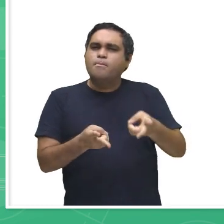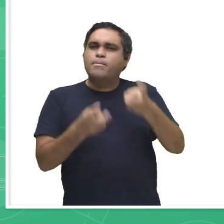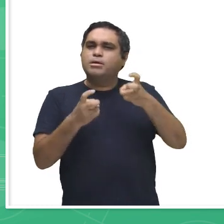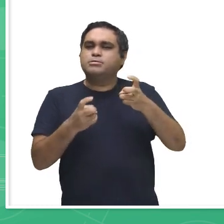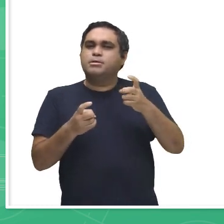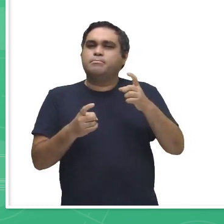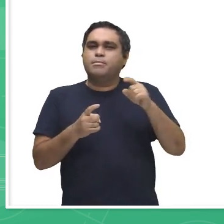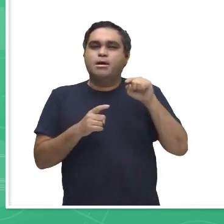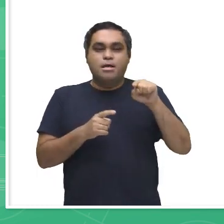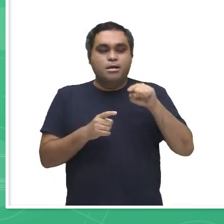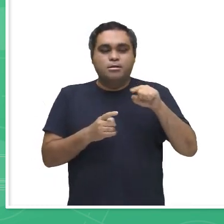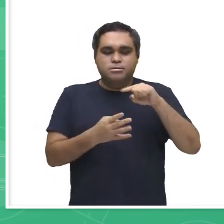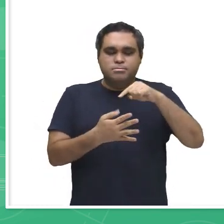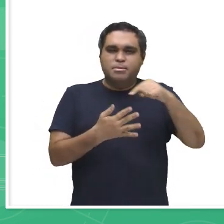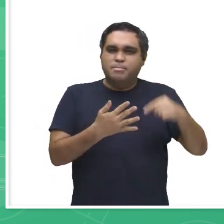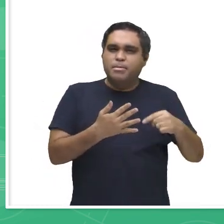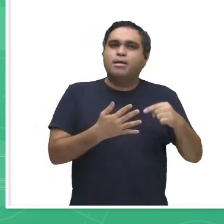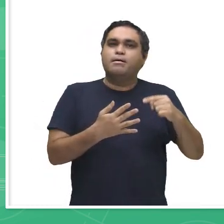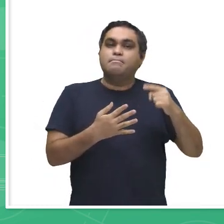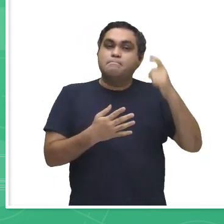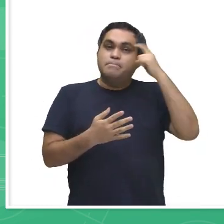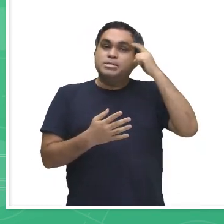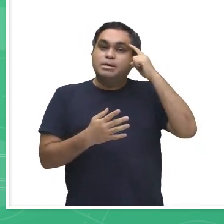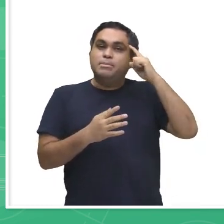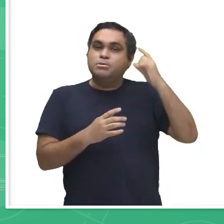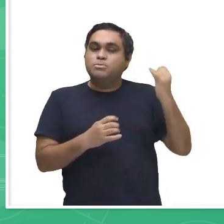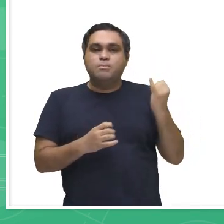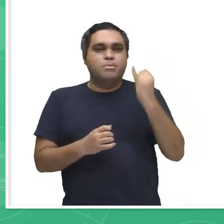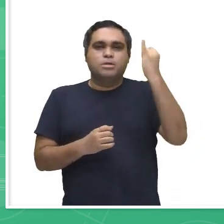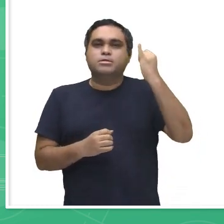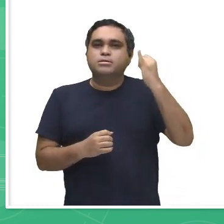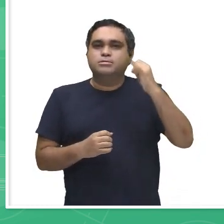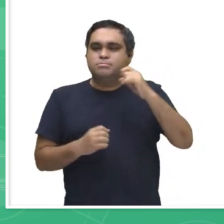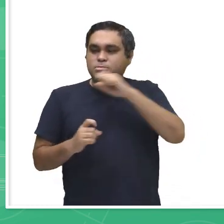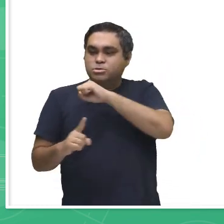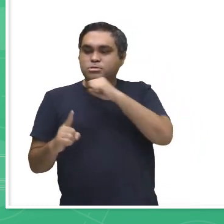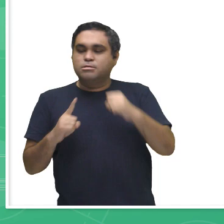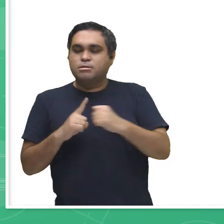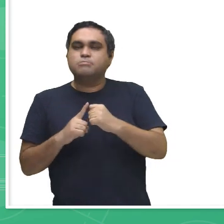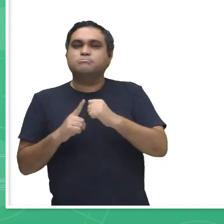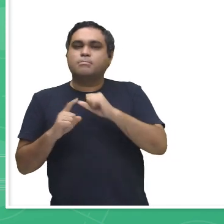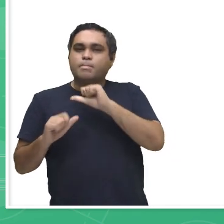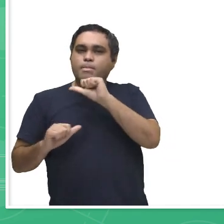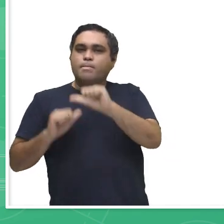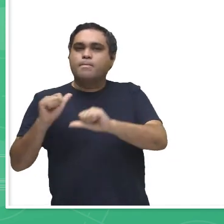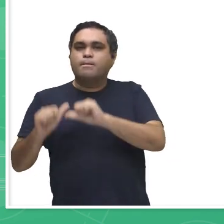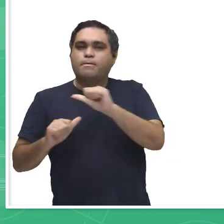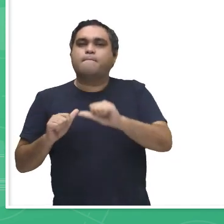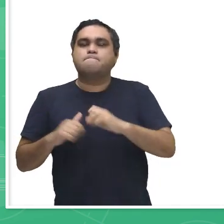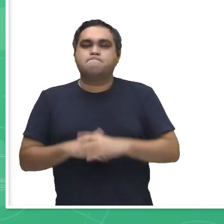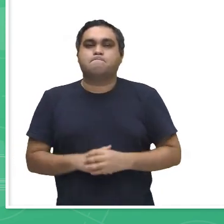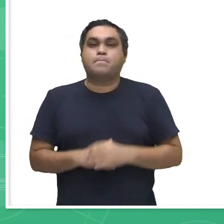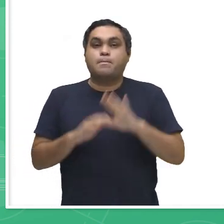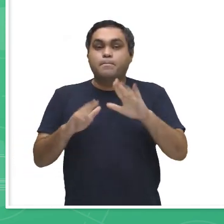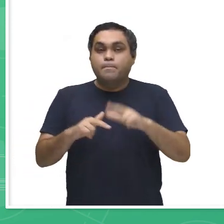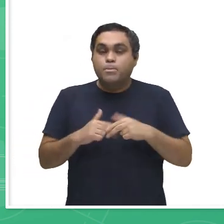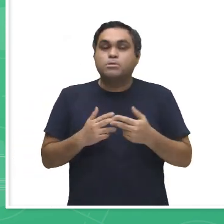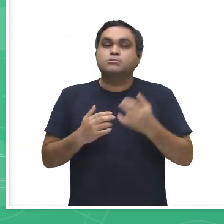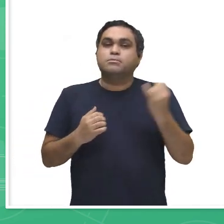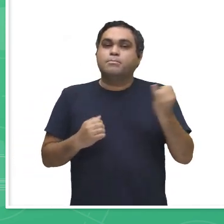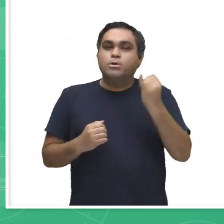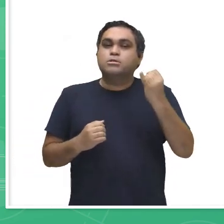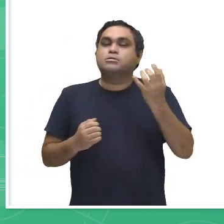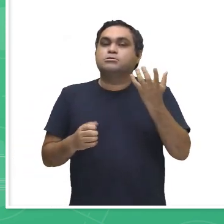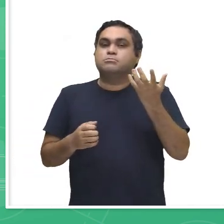pensamentos são importantes para a transformação dessa sociedade. Daí a importância, por exemplo, hoje, de uma aula